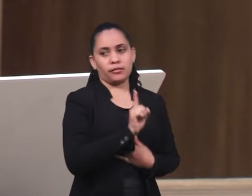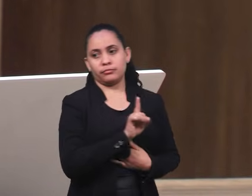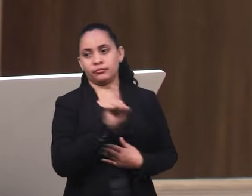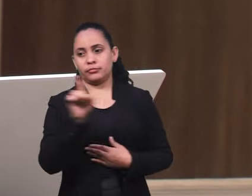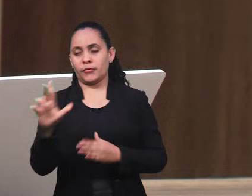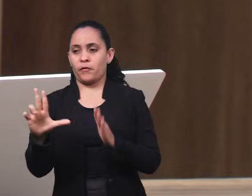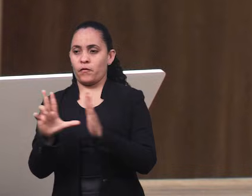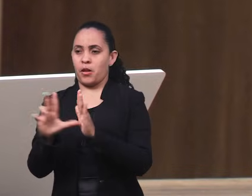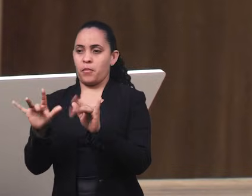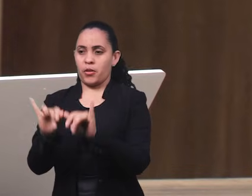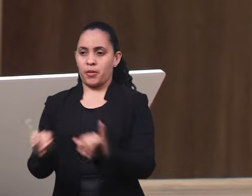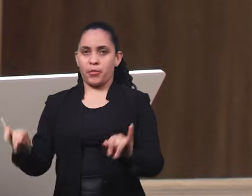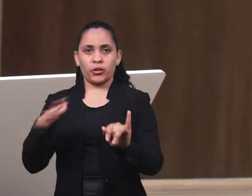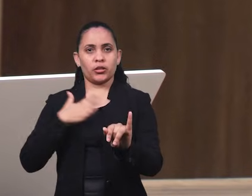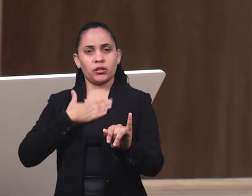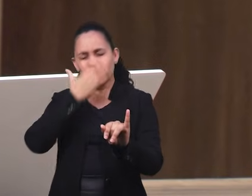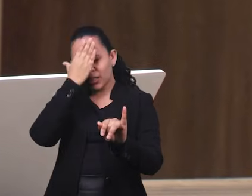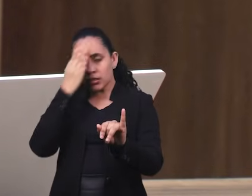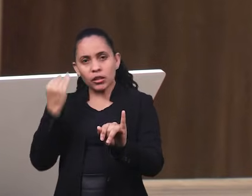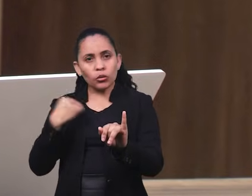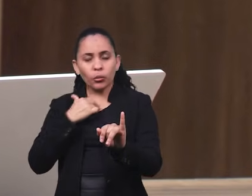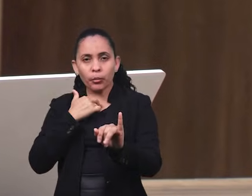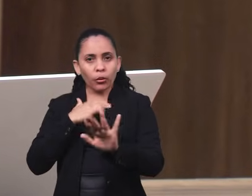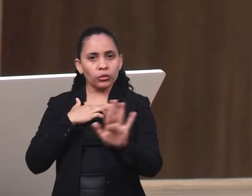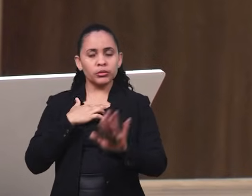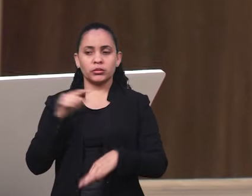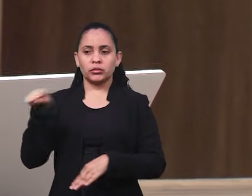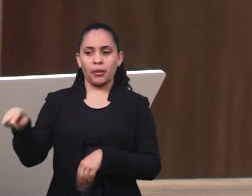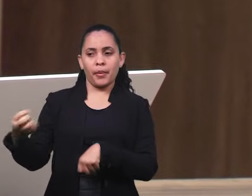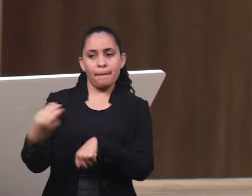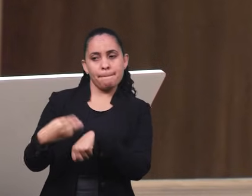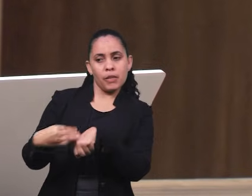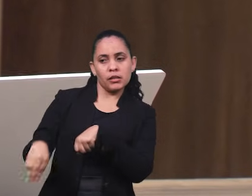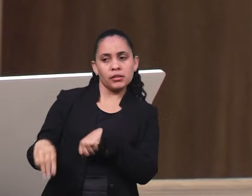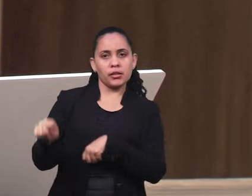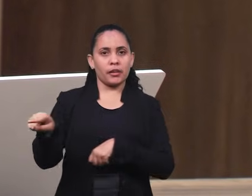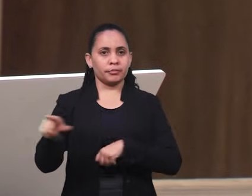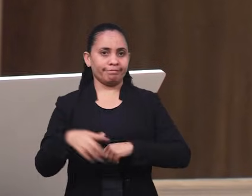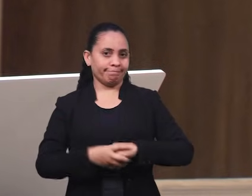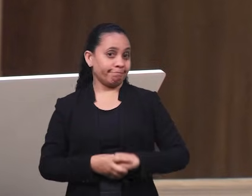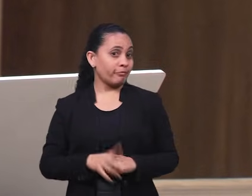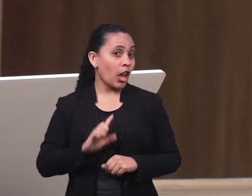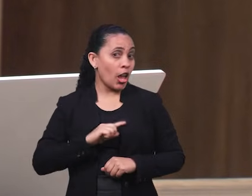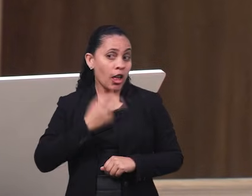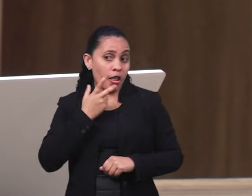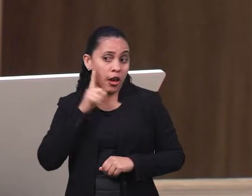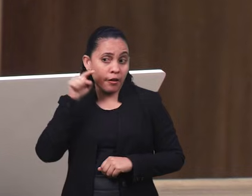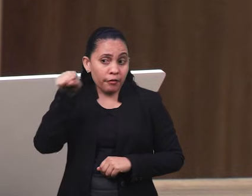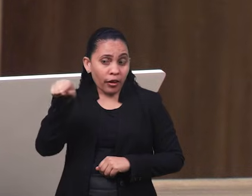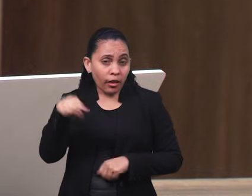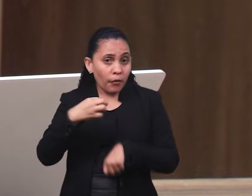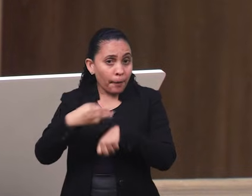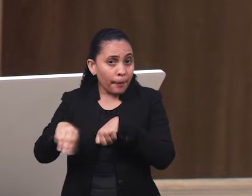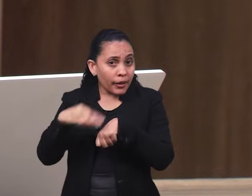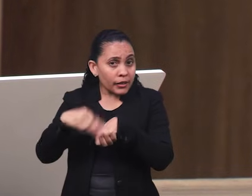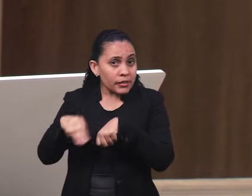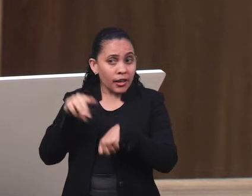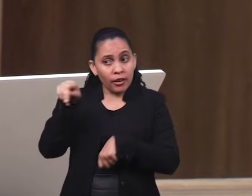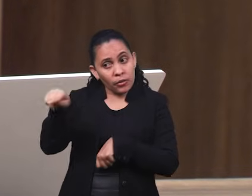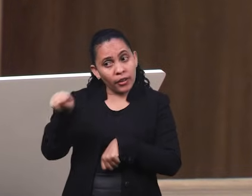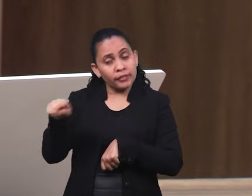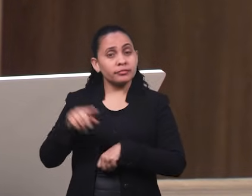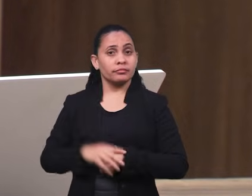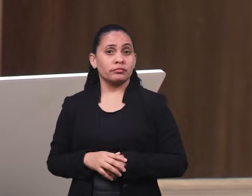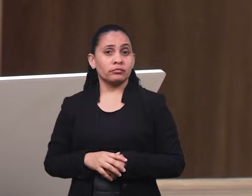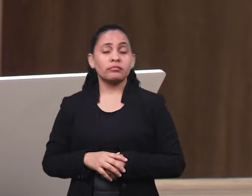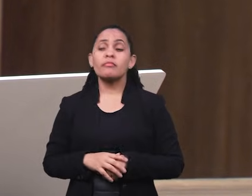E Lutero, ele falava uma coisa importante que não posso esquecer, Dona Carla, falava sobre ministério. Ele falava o seguinte, que o ministério, o